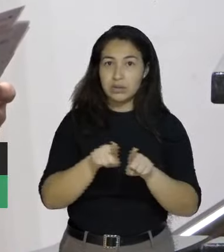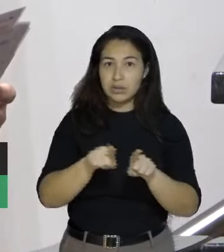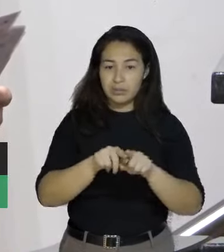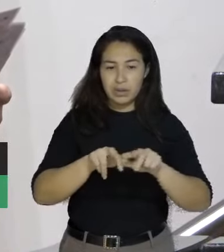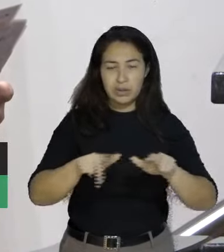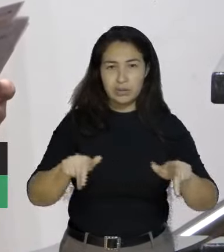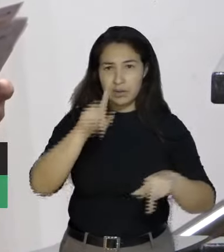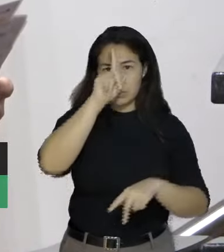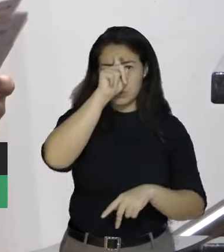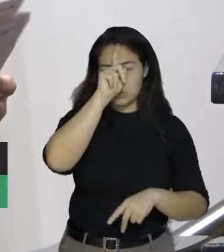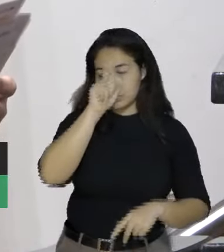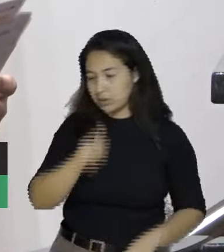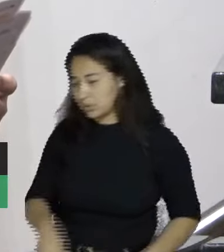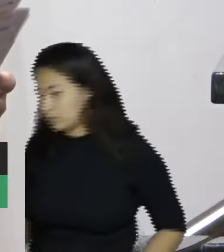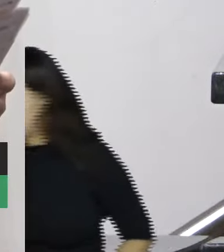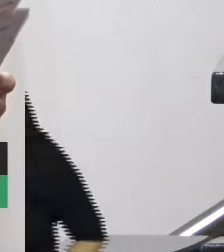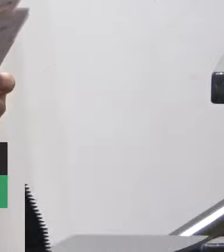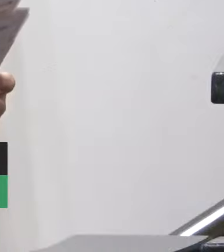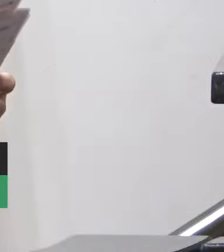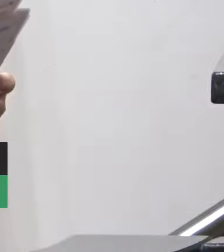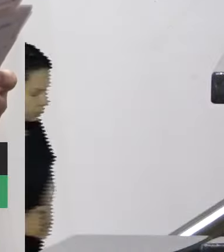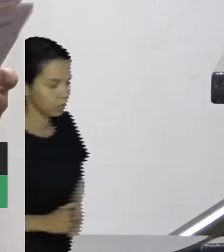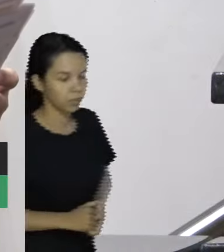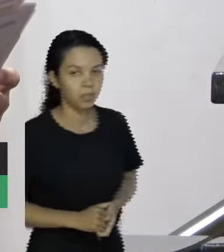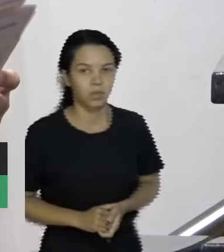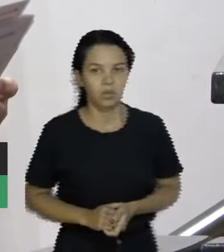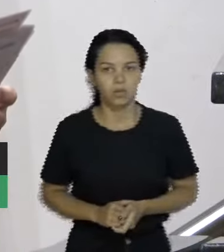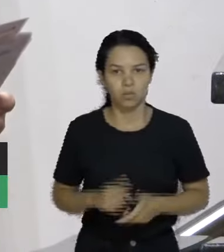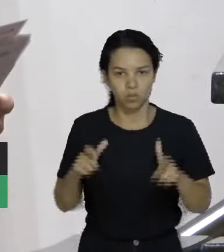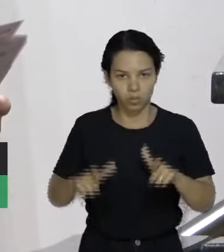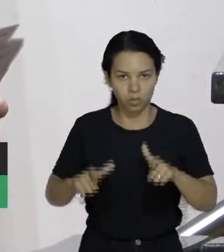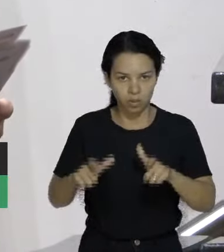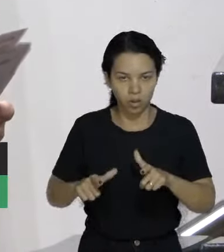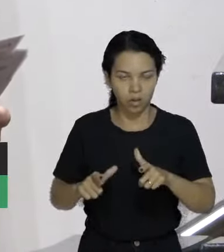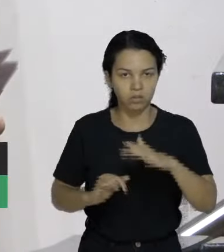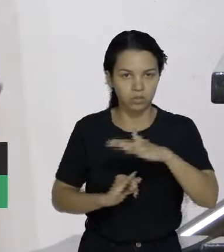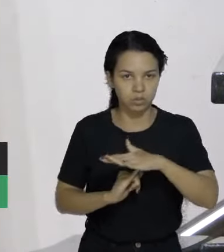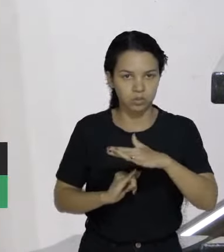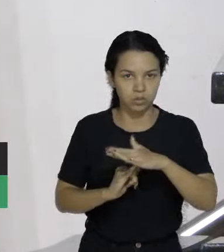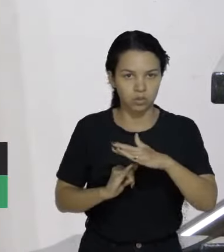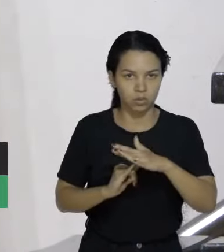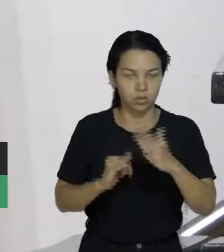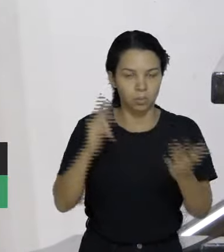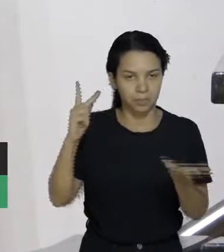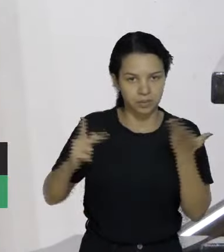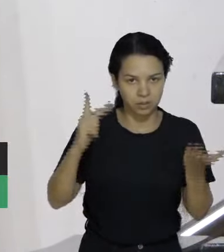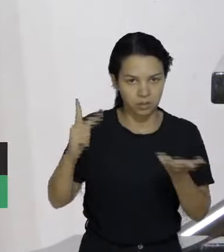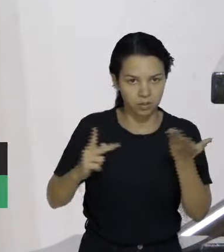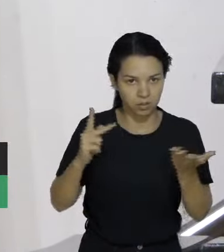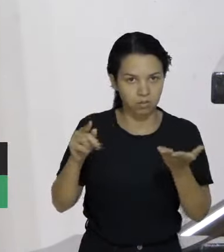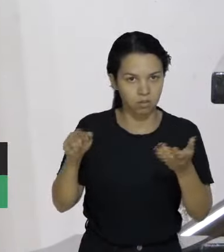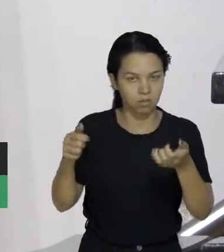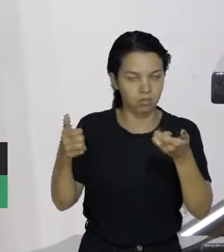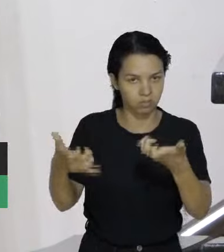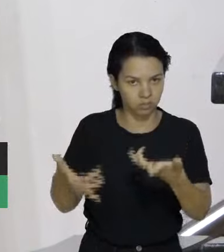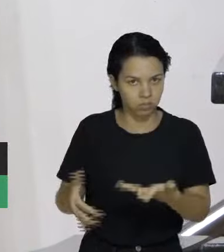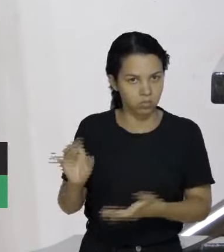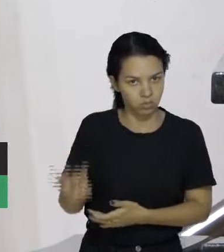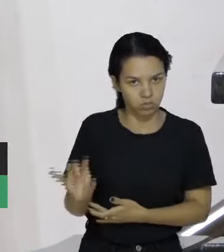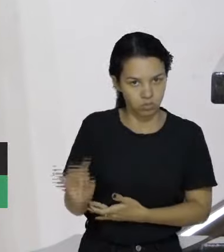Maternidade também camela Dutra não estudo psiquiatria e diz a matéria falam por si só